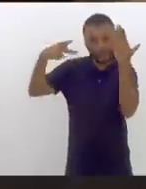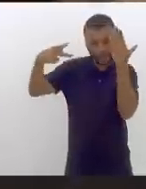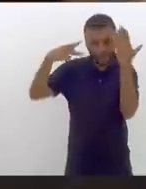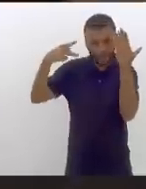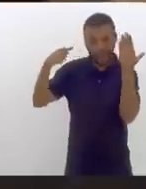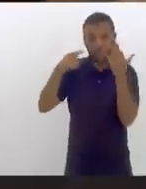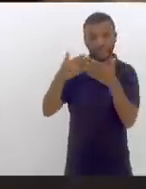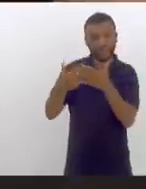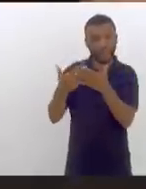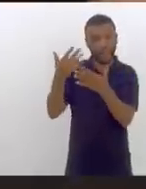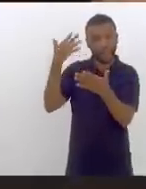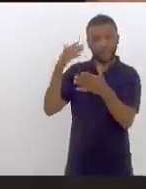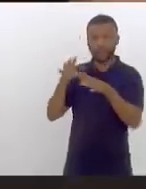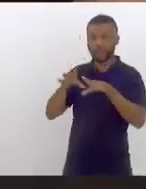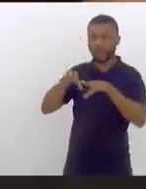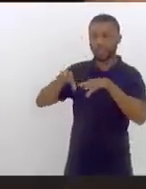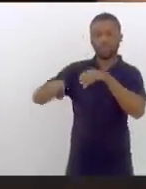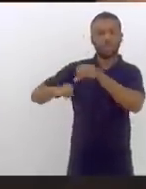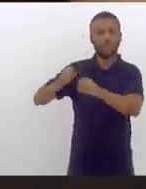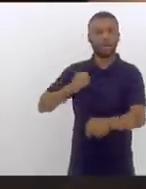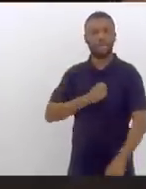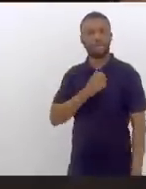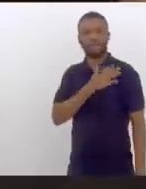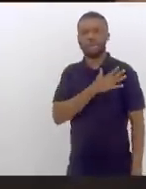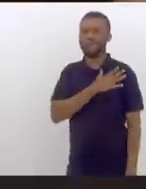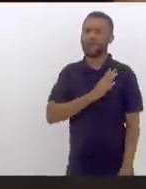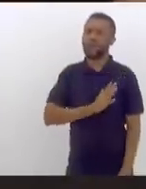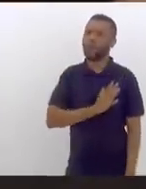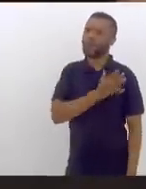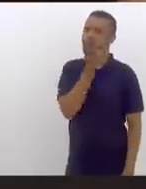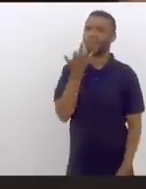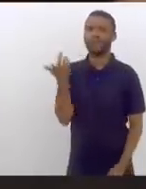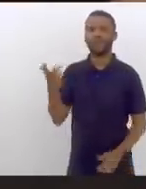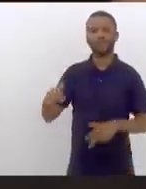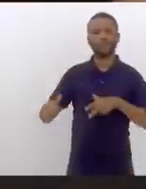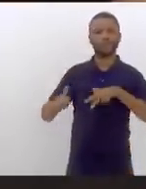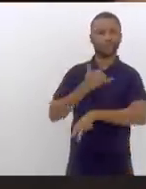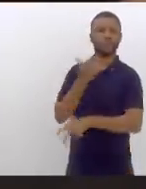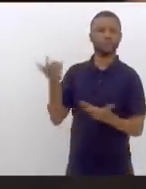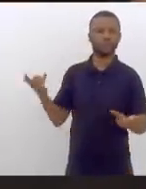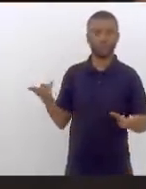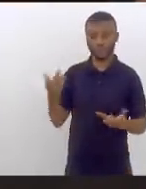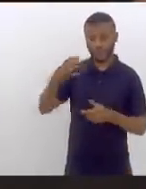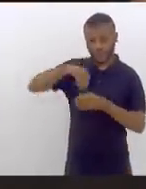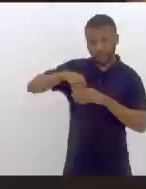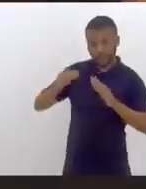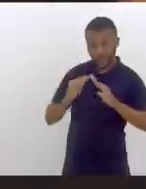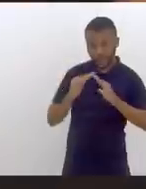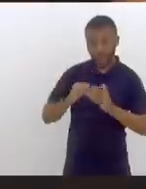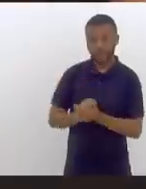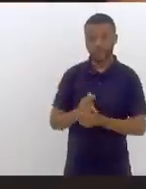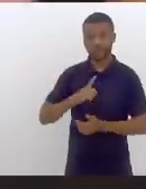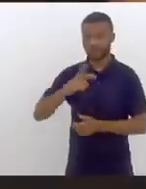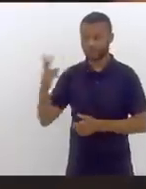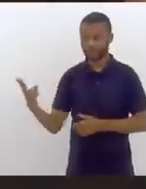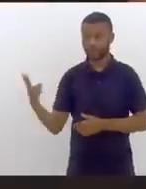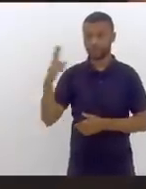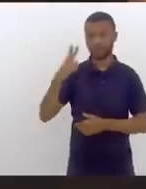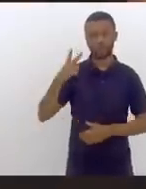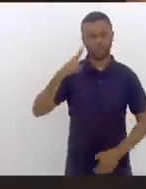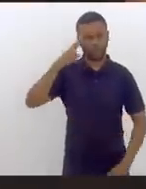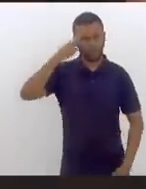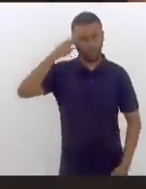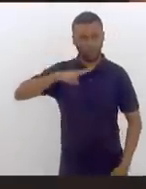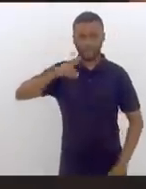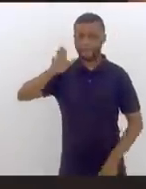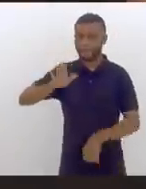época da intervenção Federal foi uma aberração que eles fizeram com todo mundo eu fui vítima disso dentro da minha casa eu vi dois membros da Força Armada manda mais do